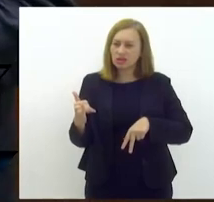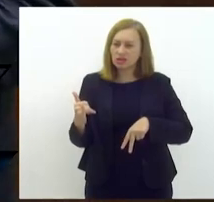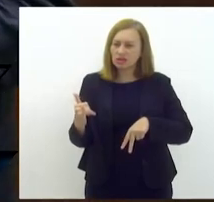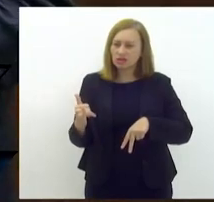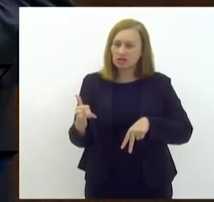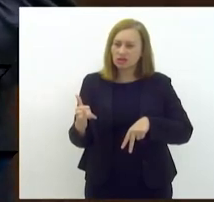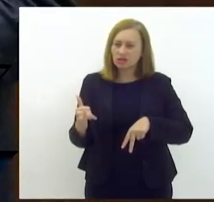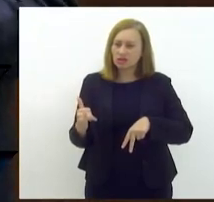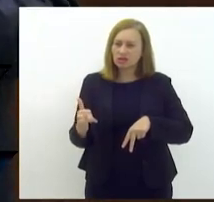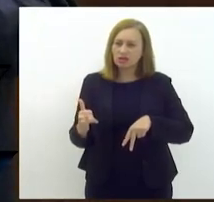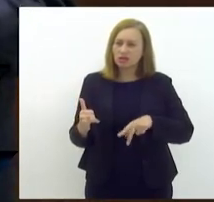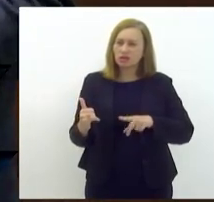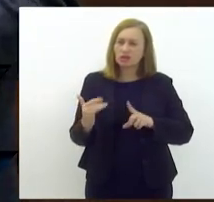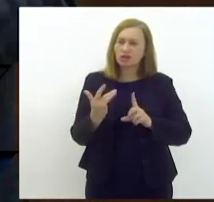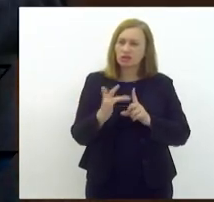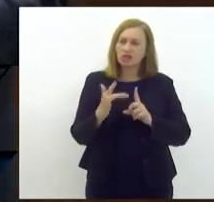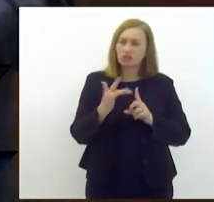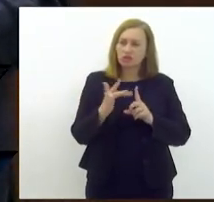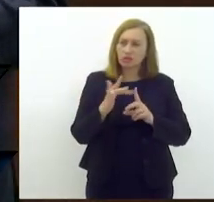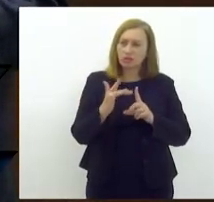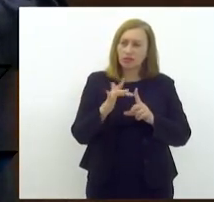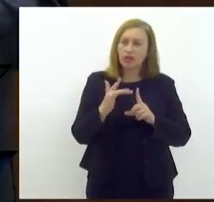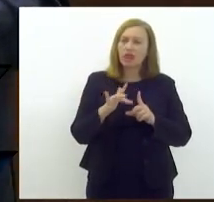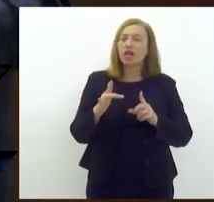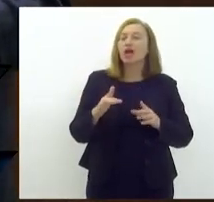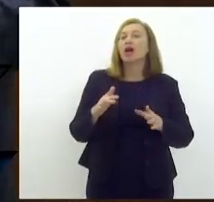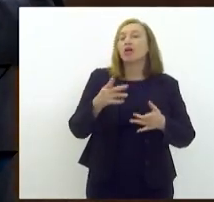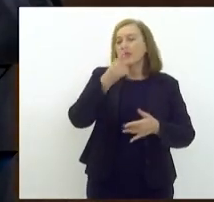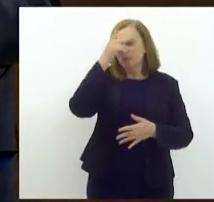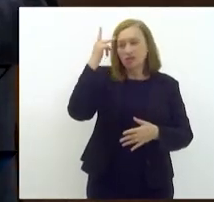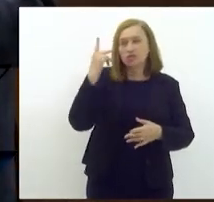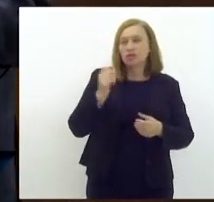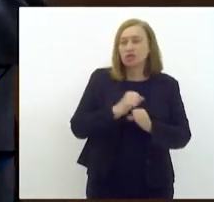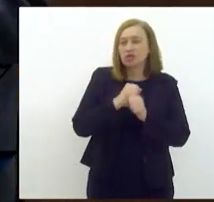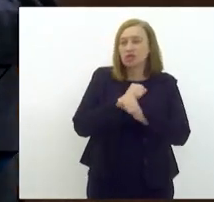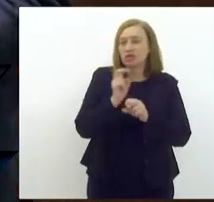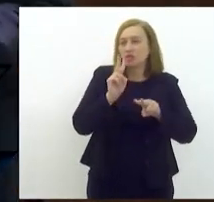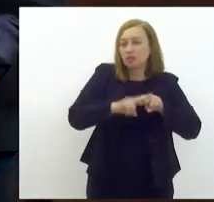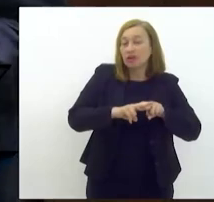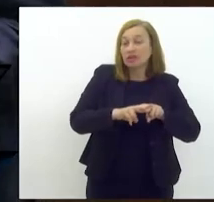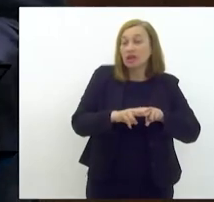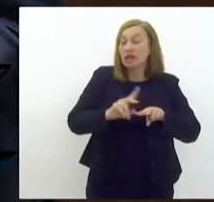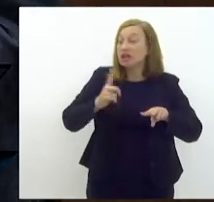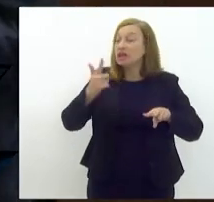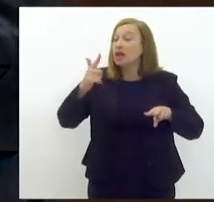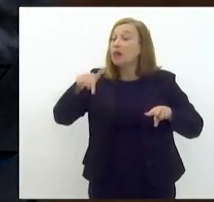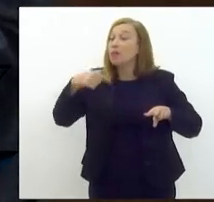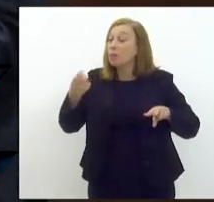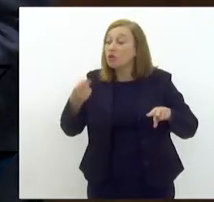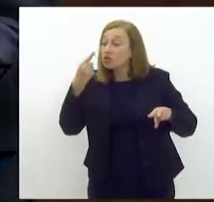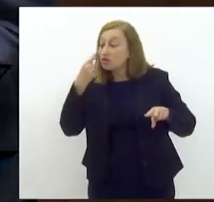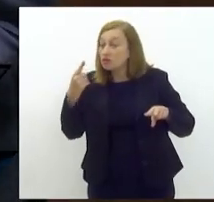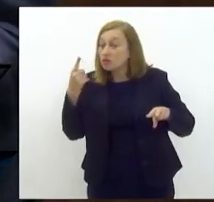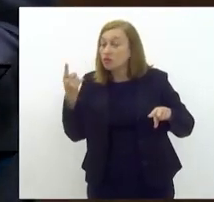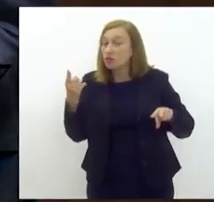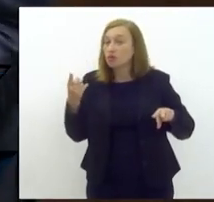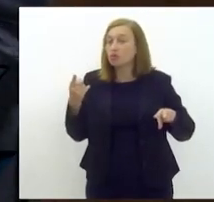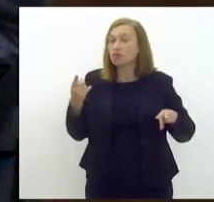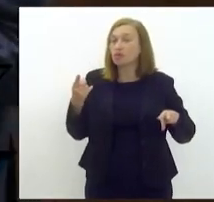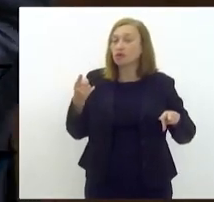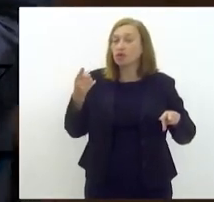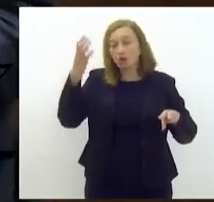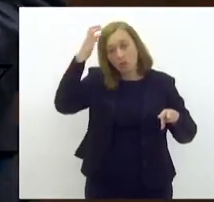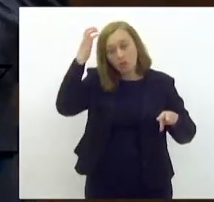com pertinência pessoas que ficaram muito tempo presas e depois se viu que era um inocentes e a pergunta é quem é que vai pagar